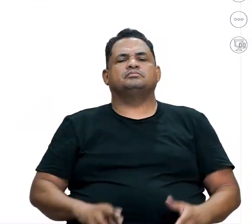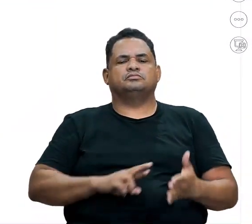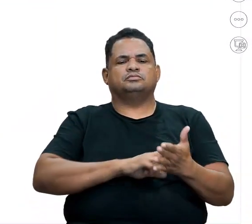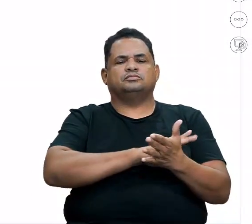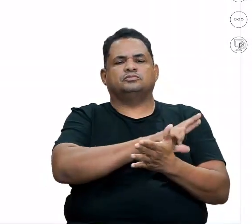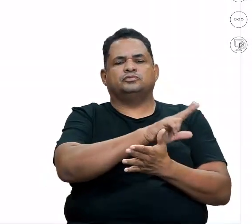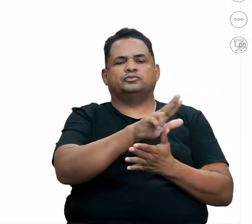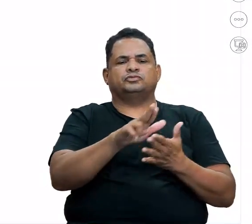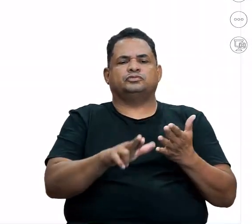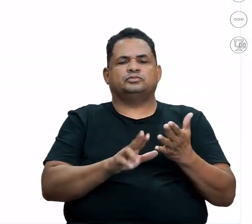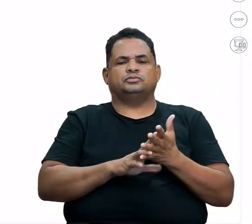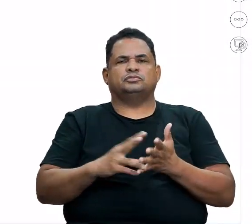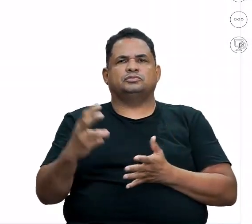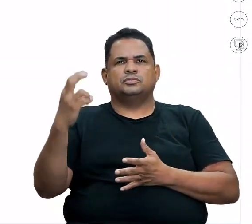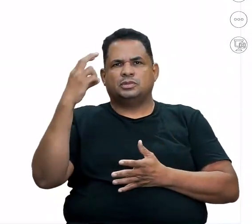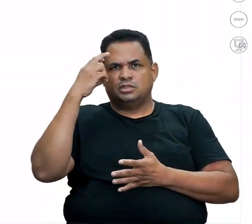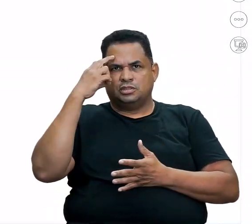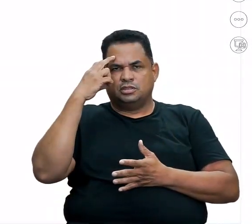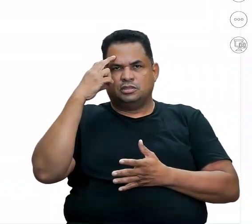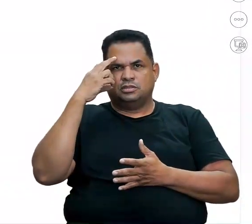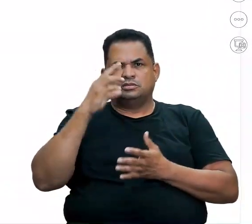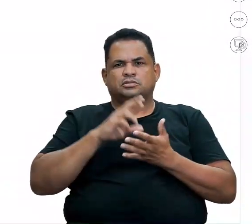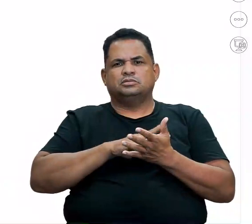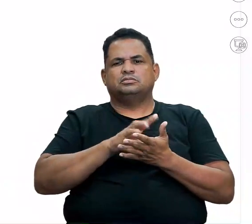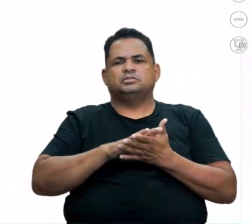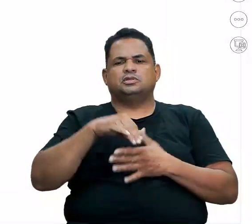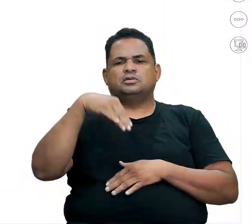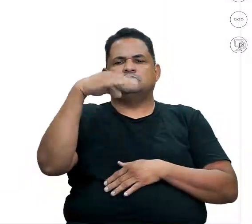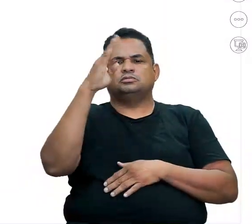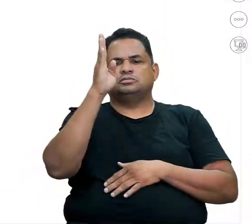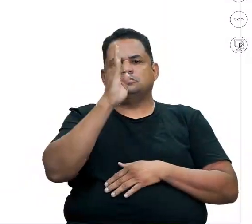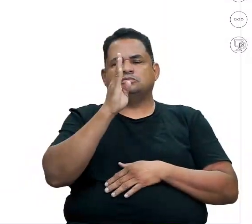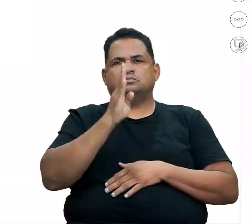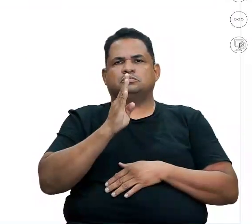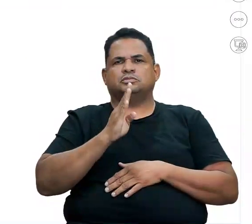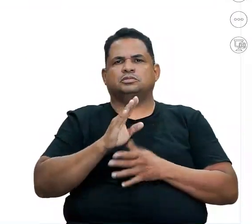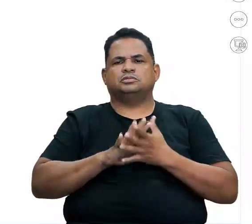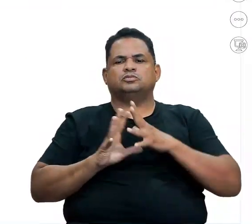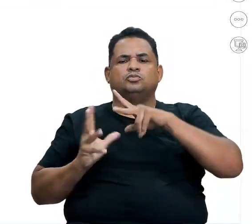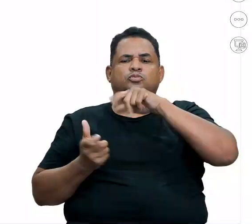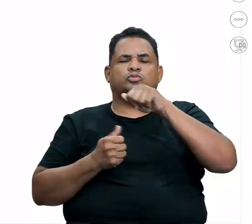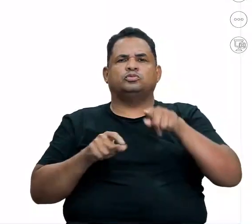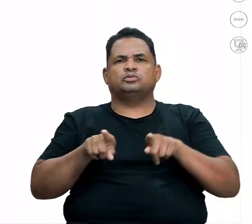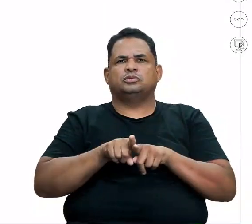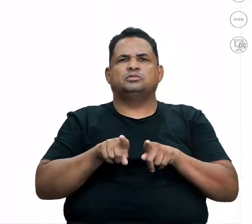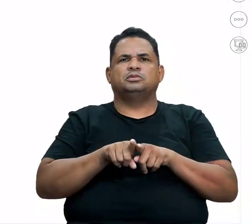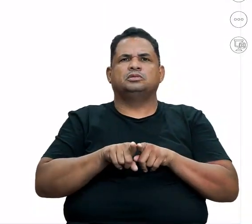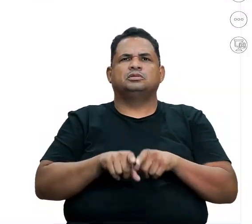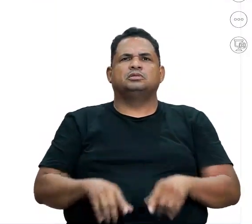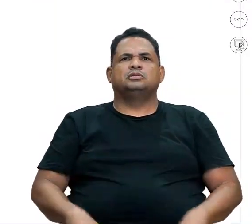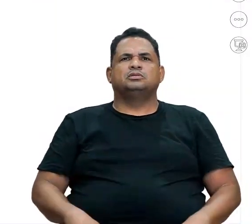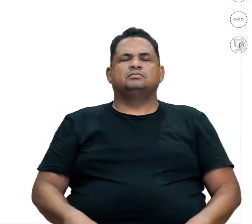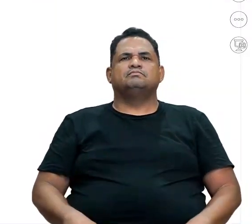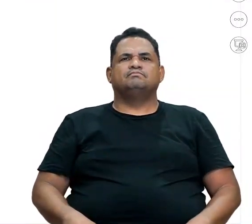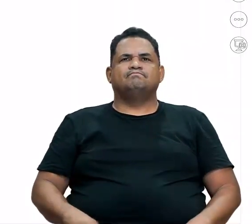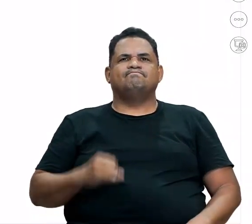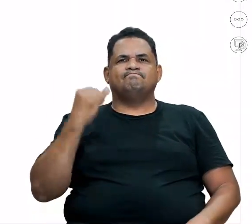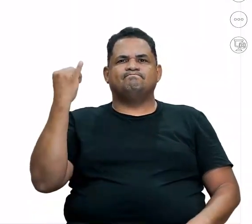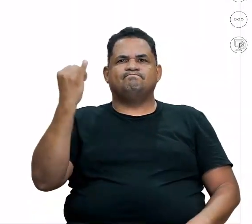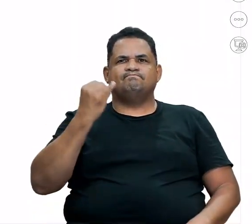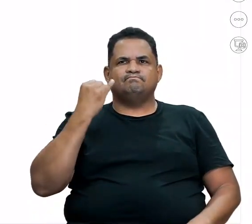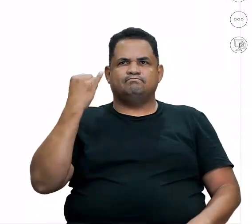essa diversidade enorme que existe não só no nosso país, mas no mundo inteiro, né, faz parte do globo, ele é algo importante,